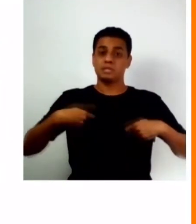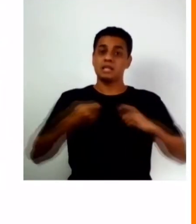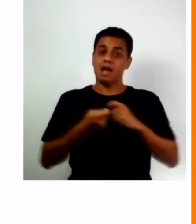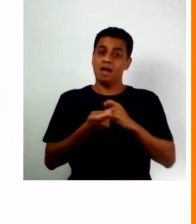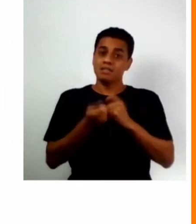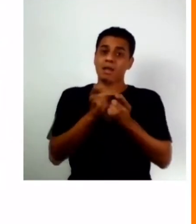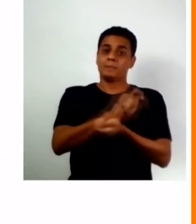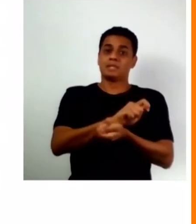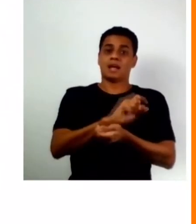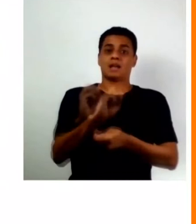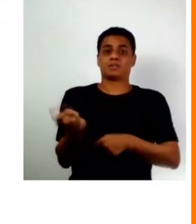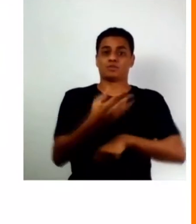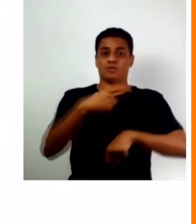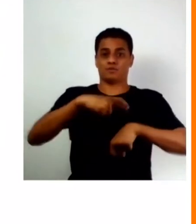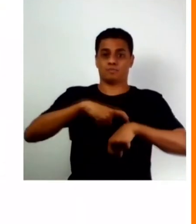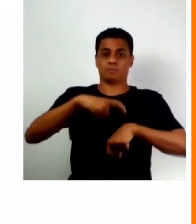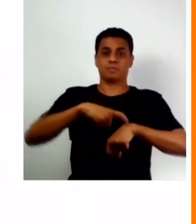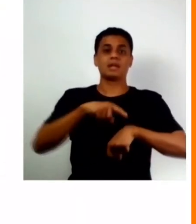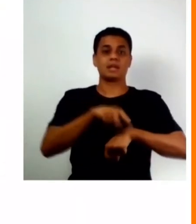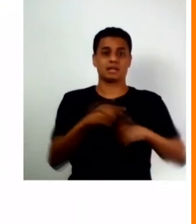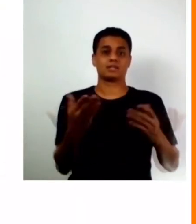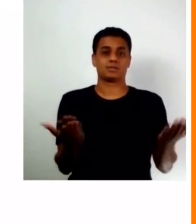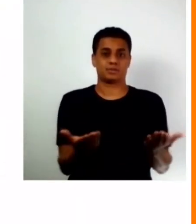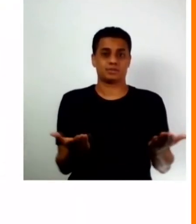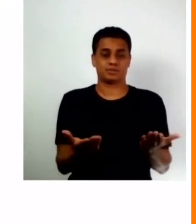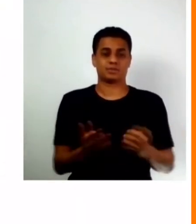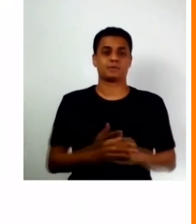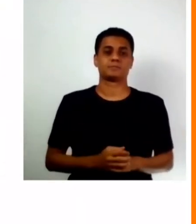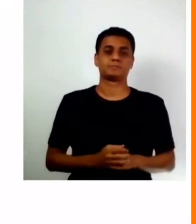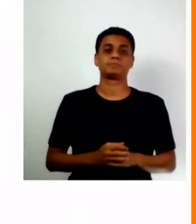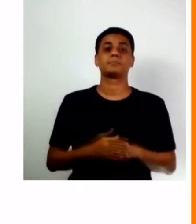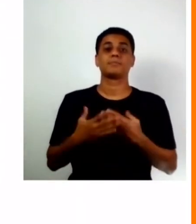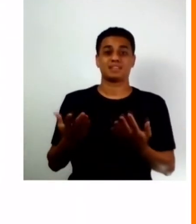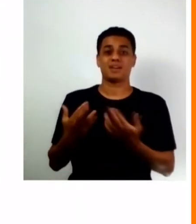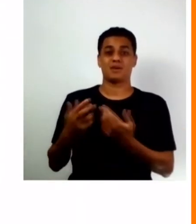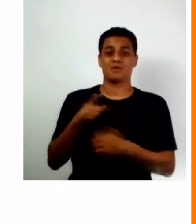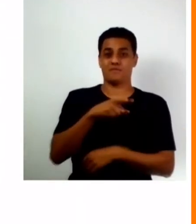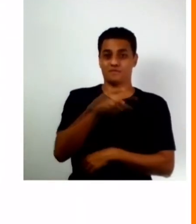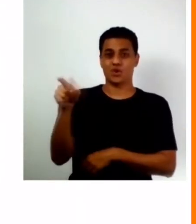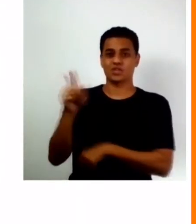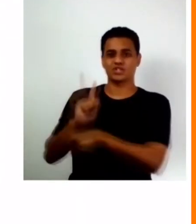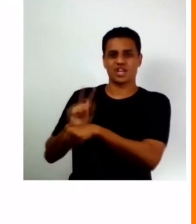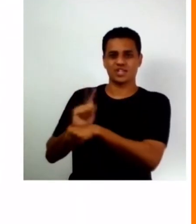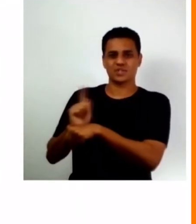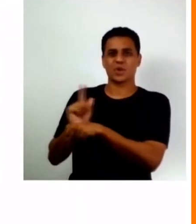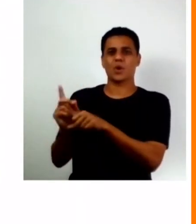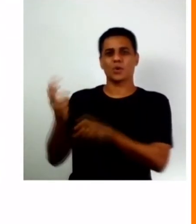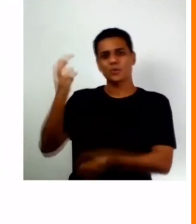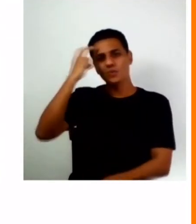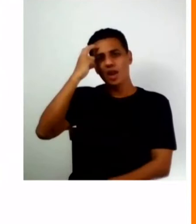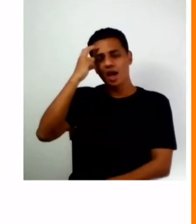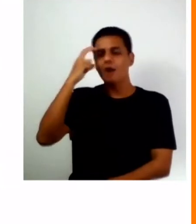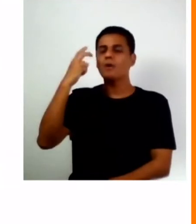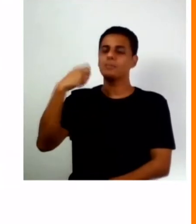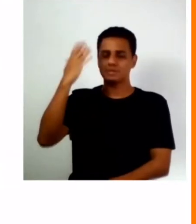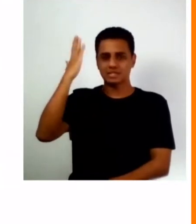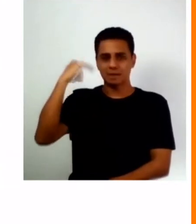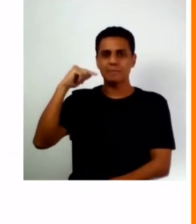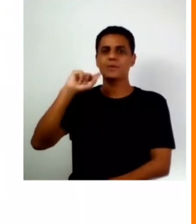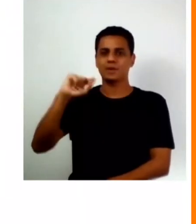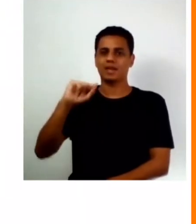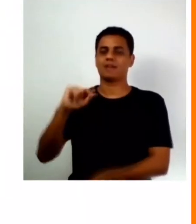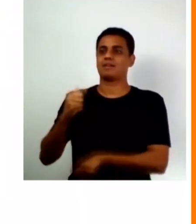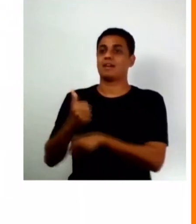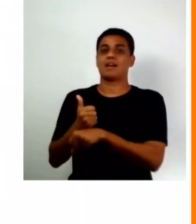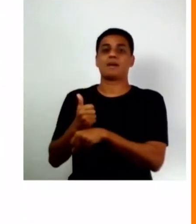Eu sempre dito aos gestores culturais que esta é unha profesión que requere dinamismo constante,